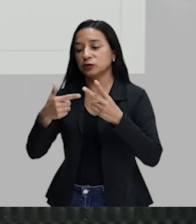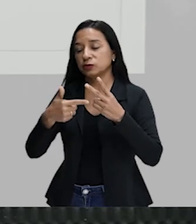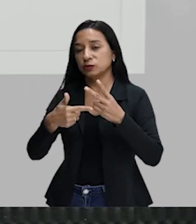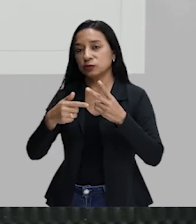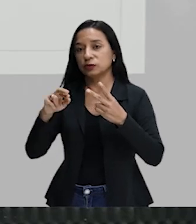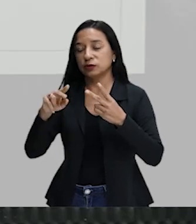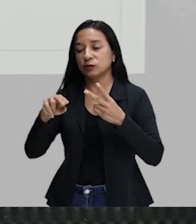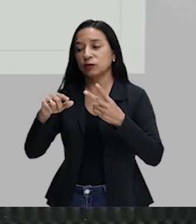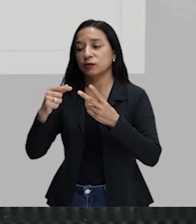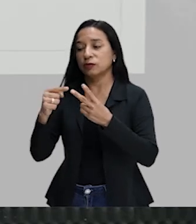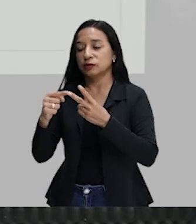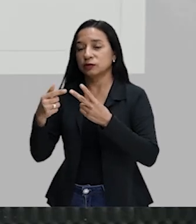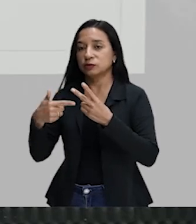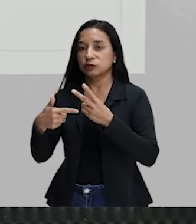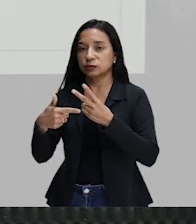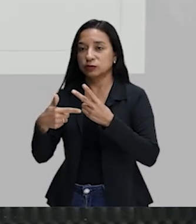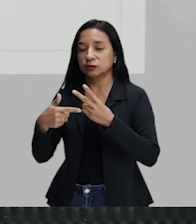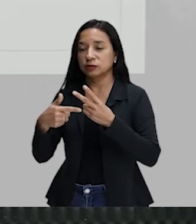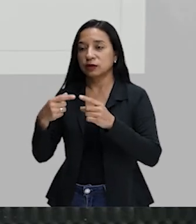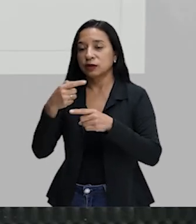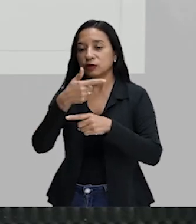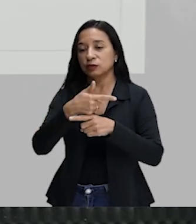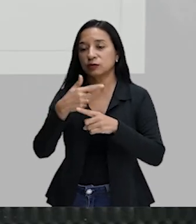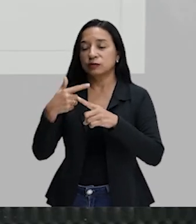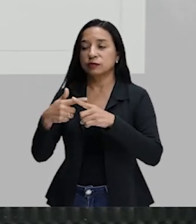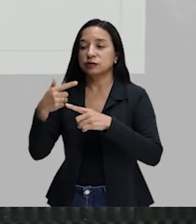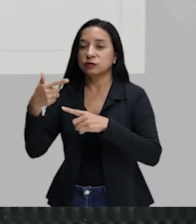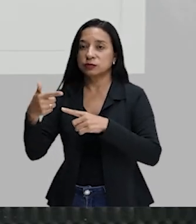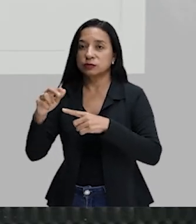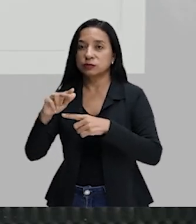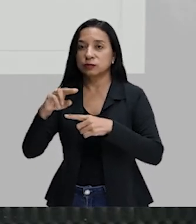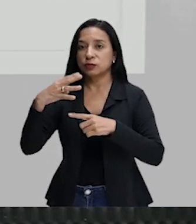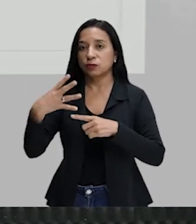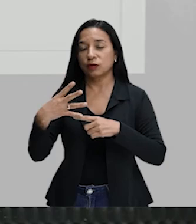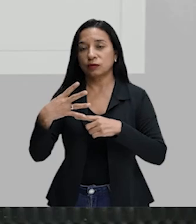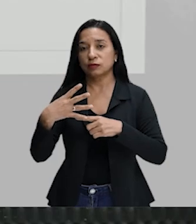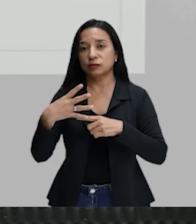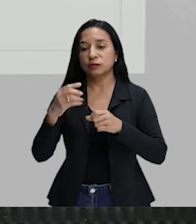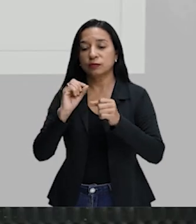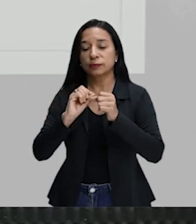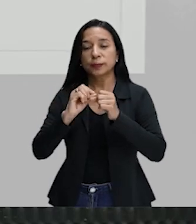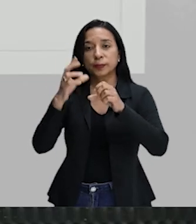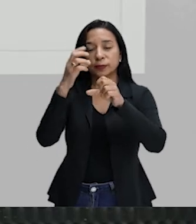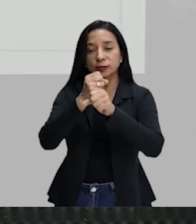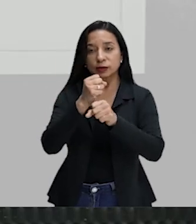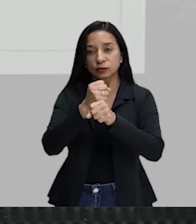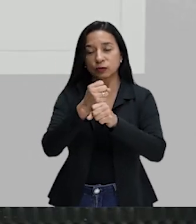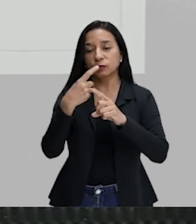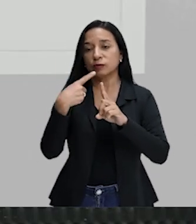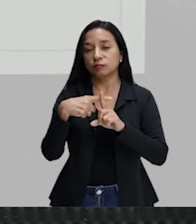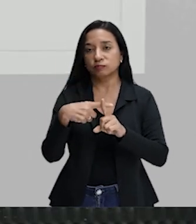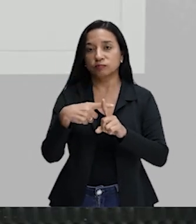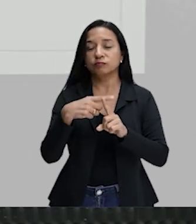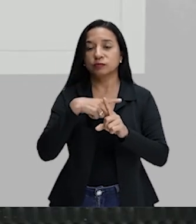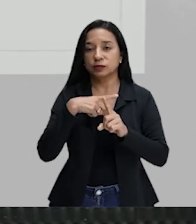2 vezes 2 dá 4. Fazendo essa soma aqui, ó, você tem raiz de 6